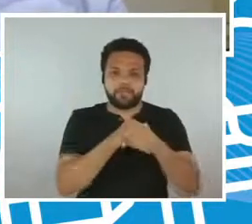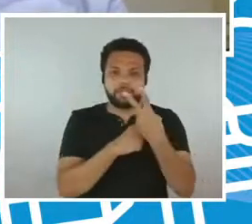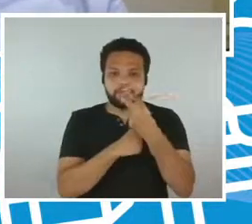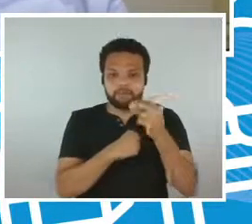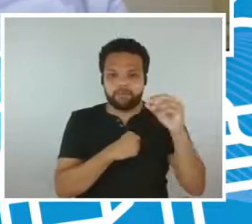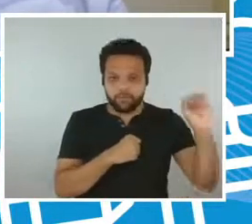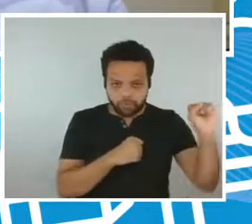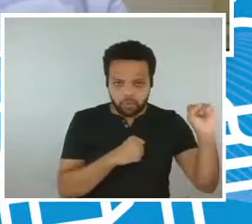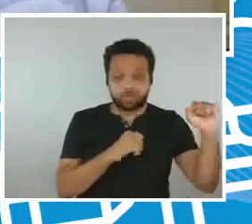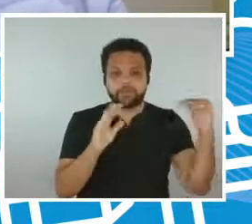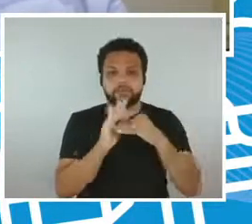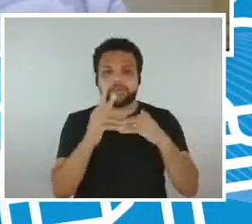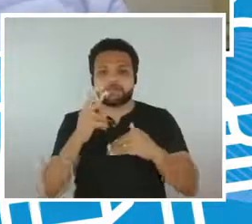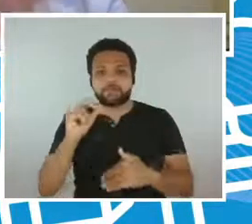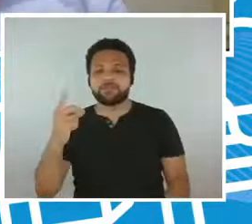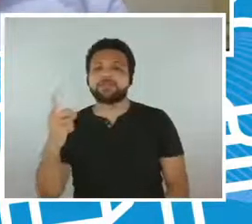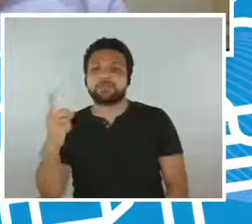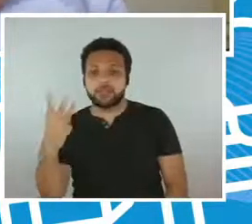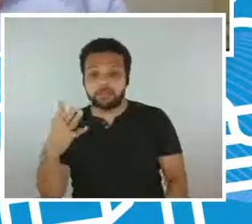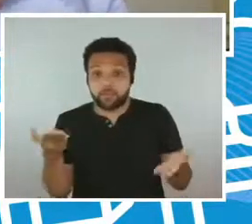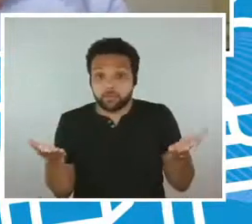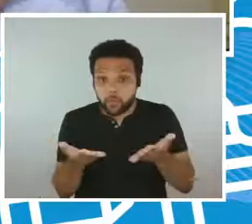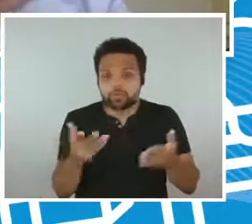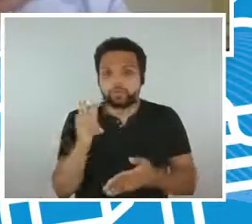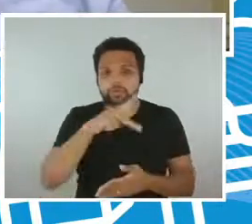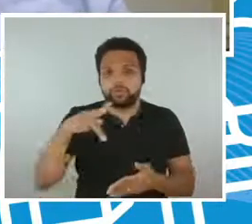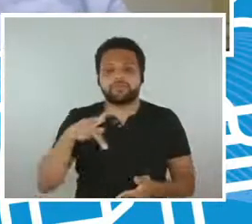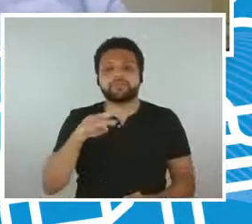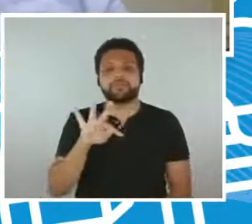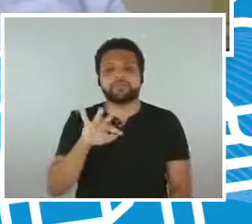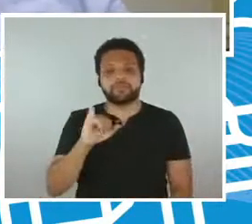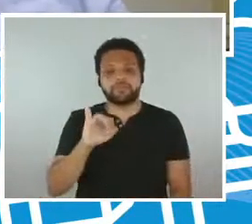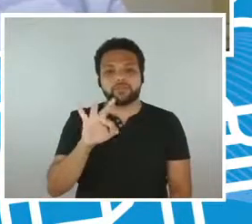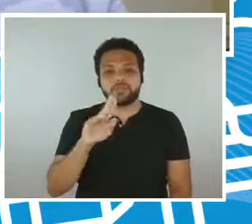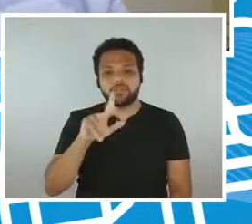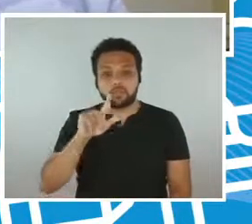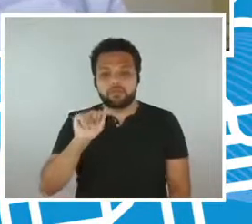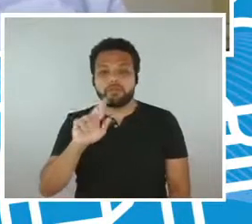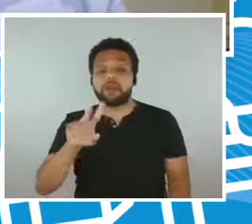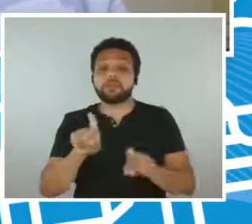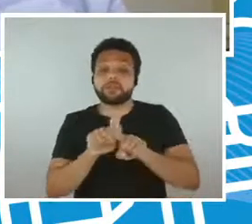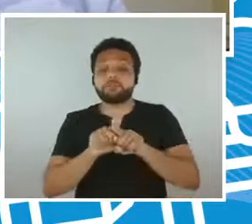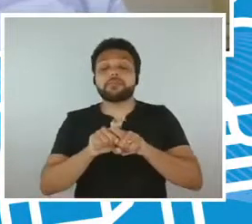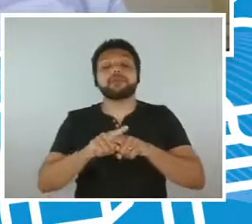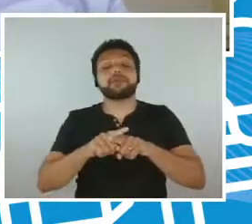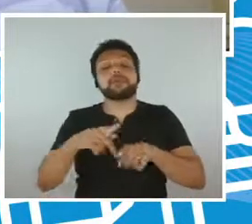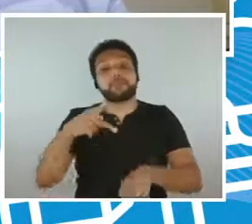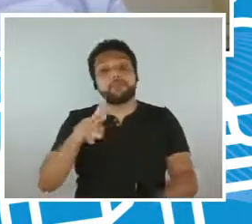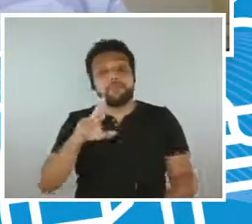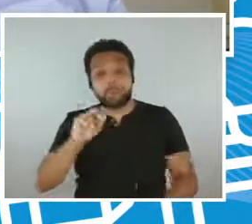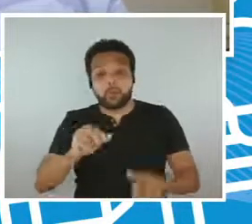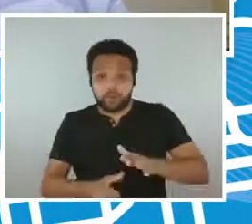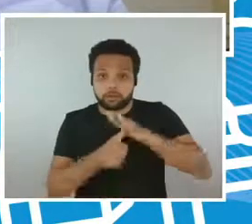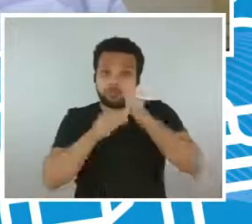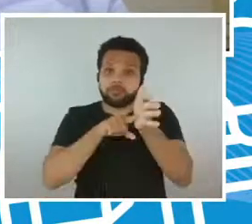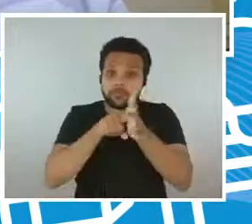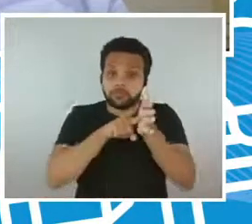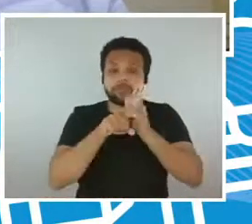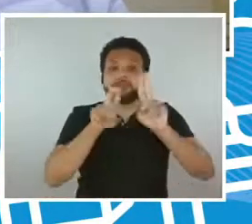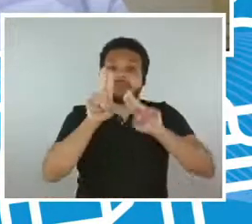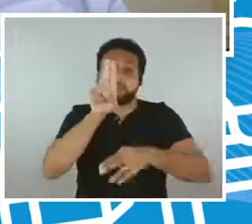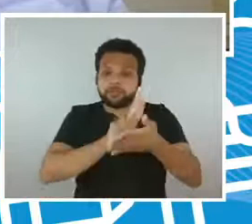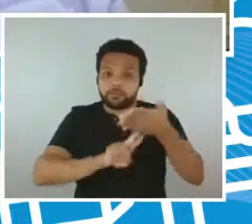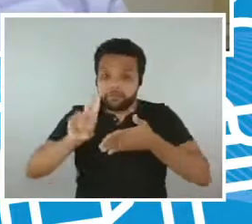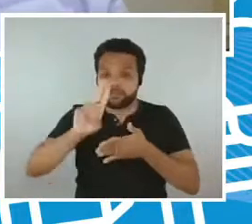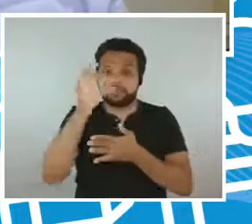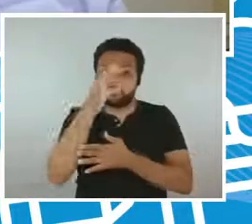2013. Atualmente é professor titular e pró-reitor de pesquisa e pós-graduação da Universidade Federal do